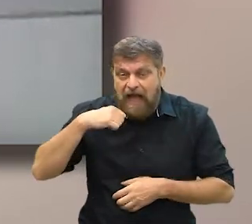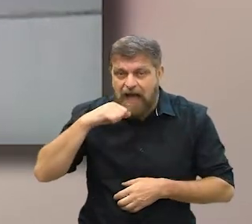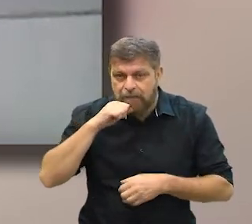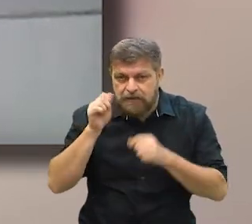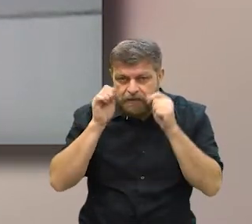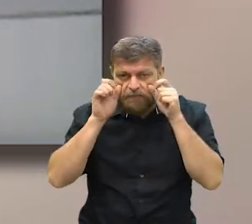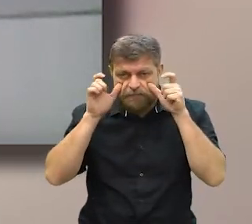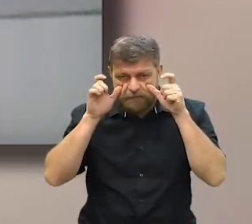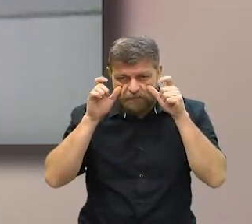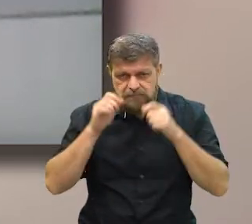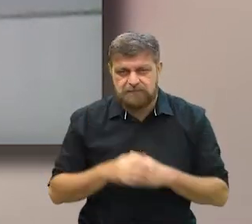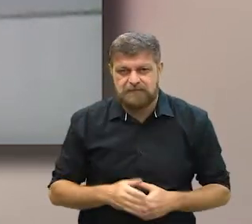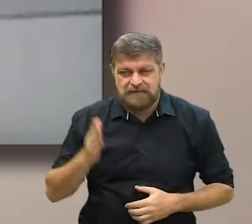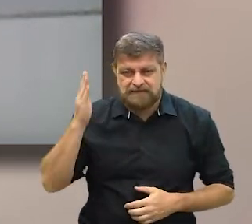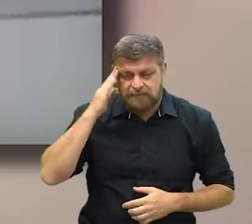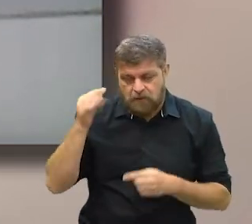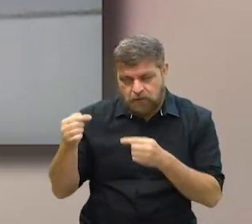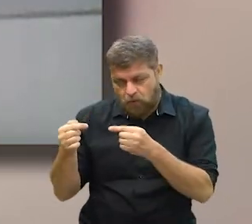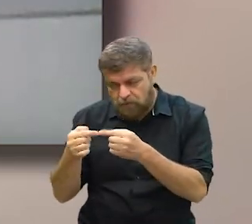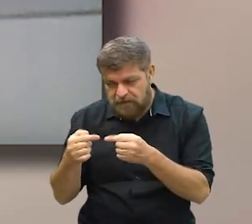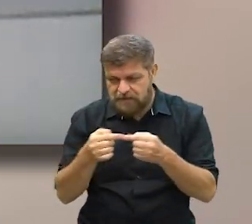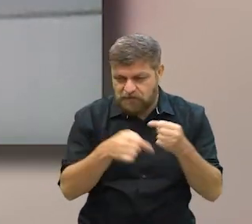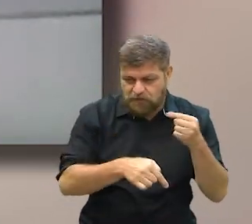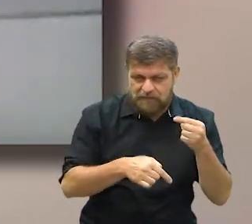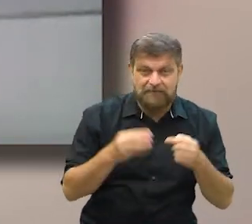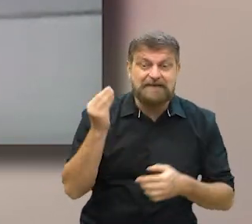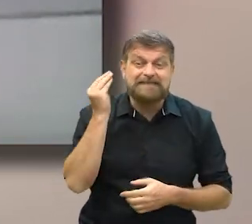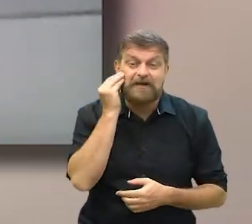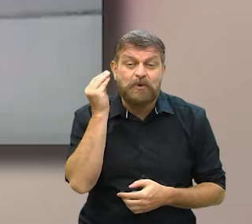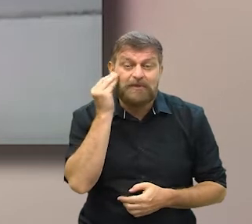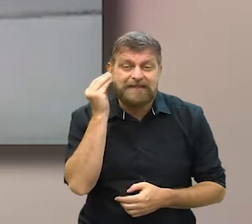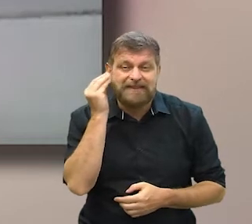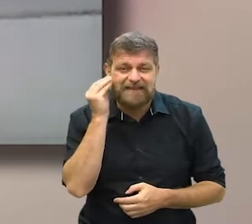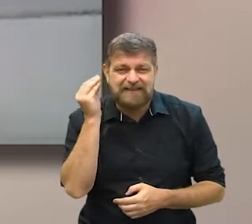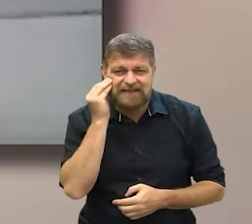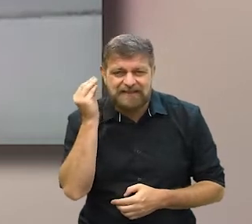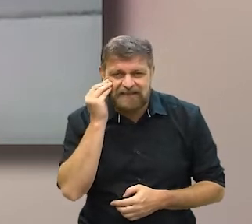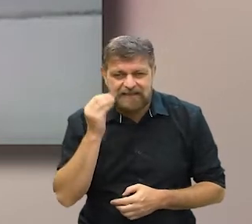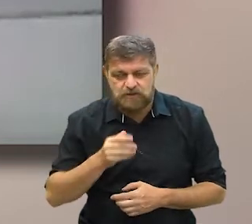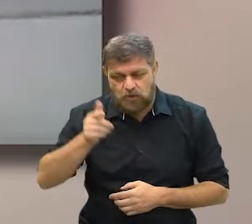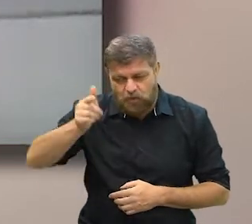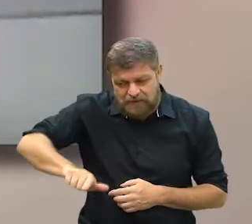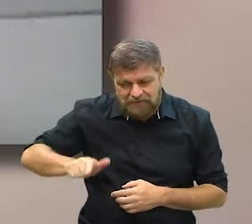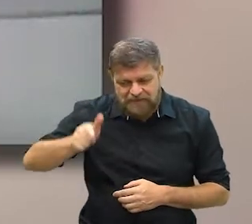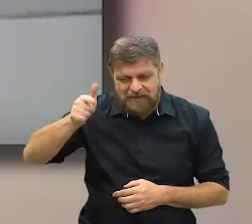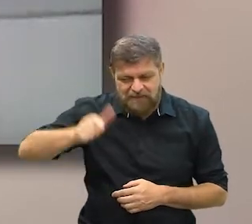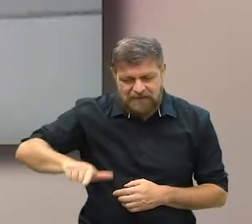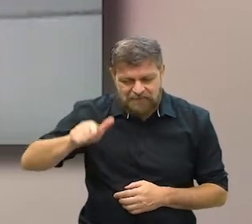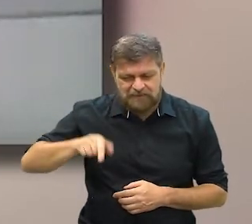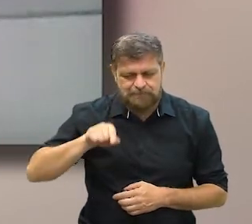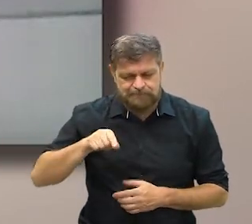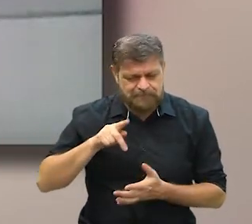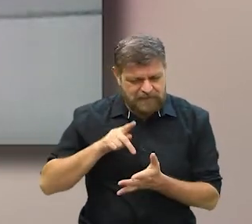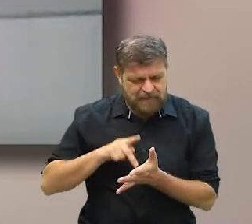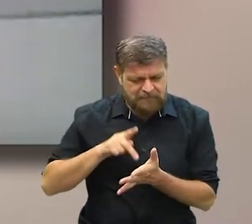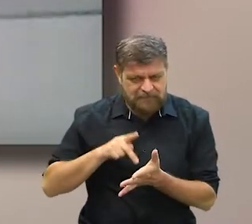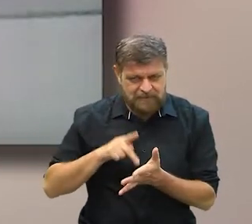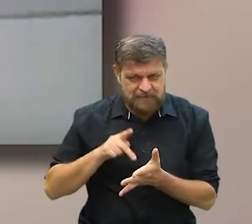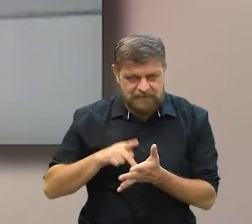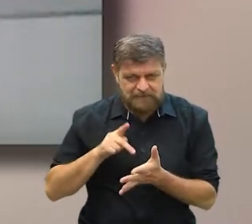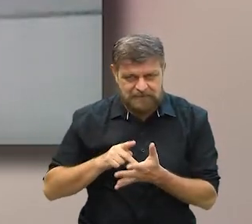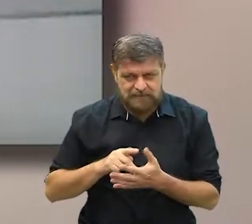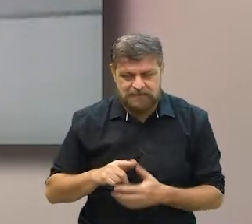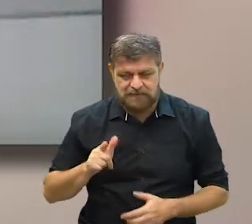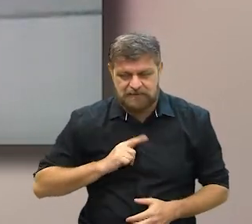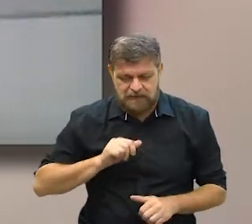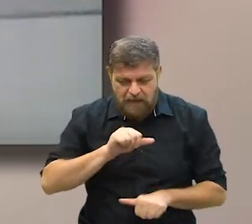observar. Ela observa, né? Tal coisa, ela faz o teste, né? Come de novo e vê se aquilo realmente